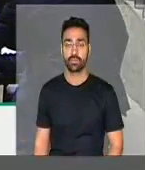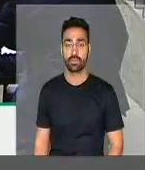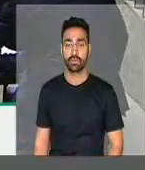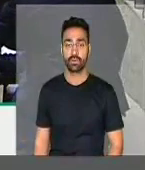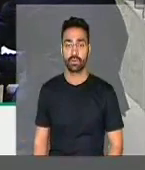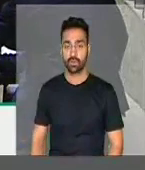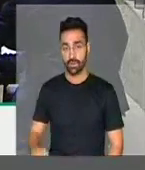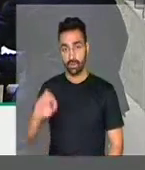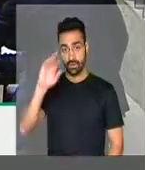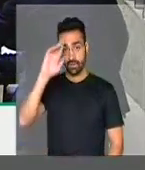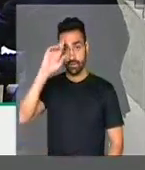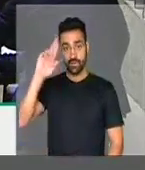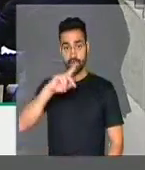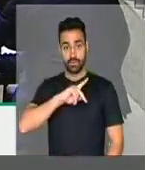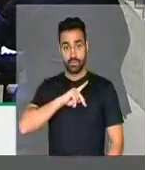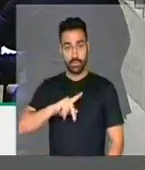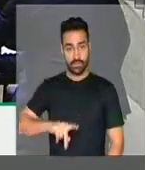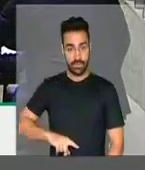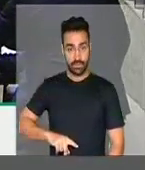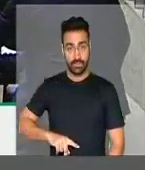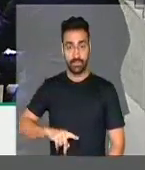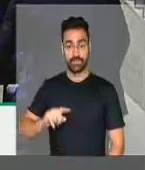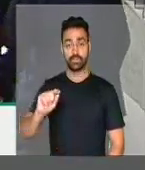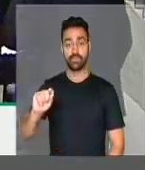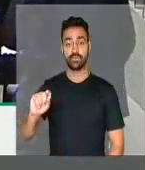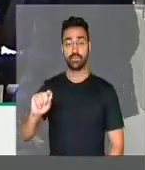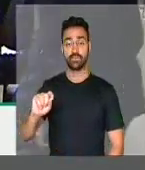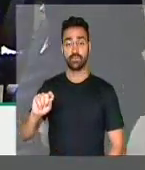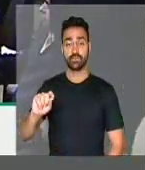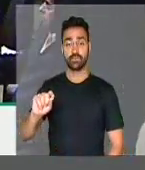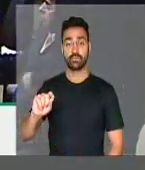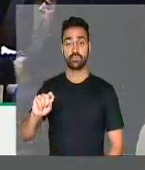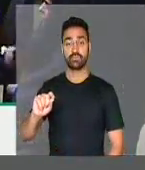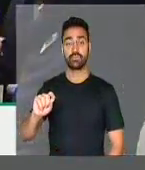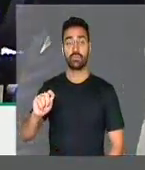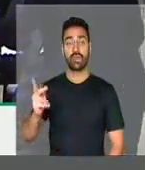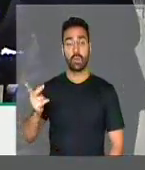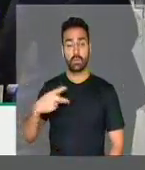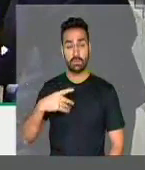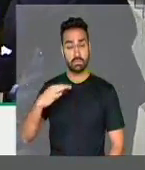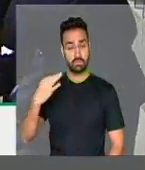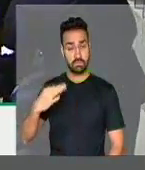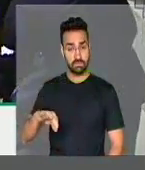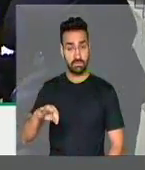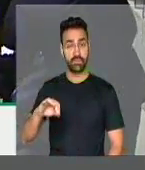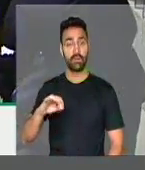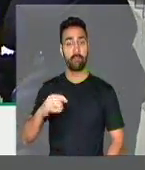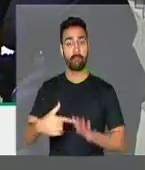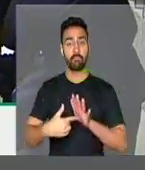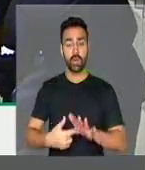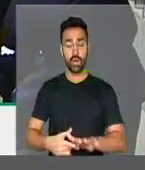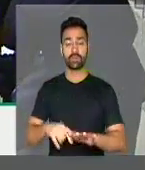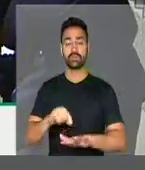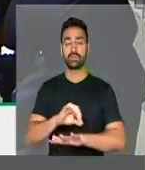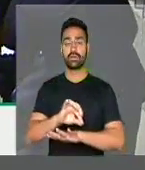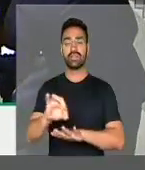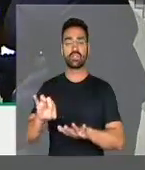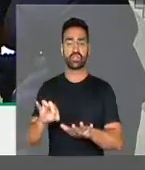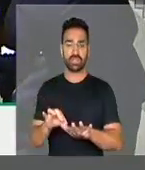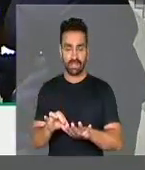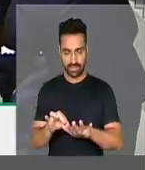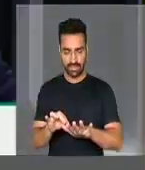é um fato que ganhou força nas redes sociais e